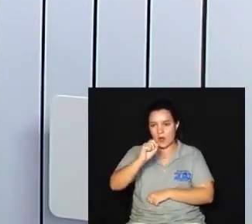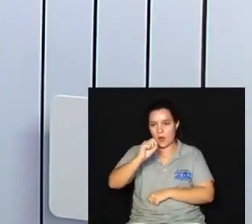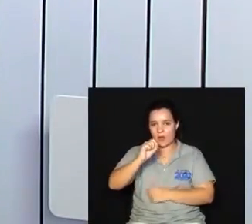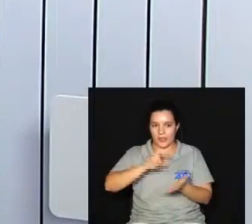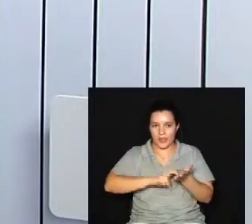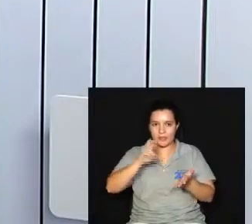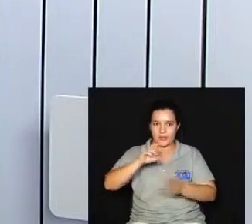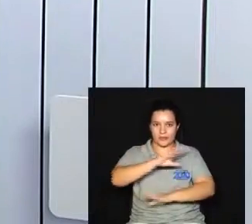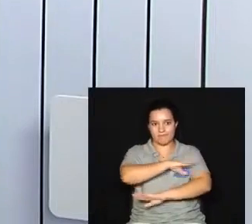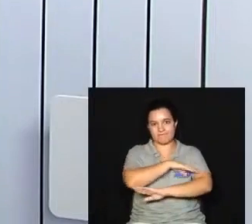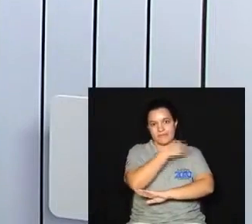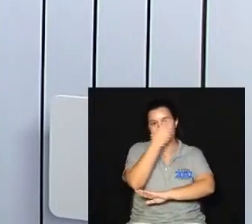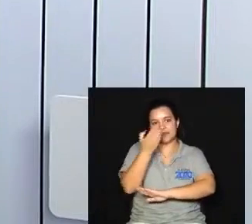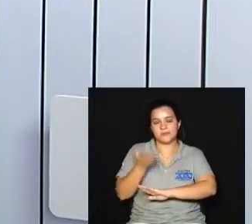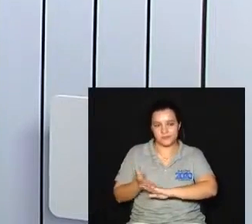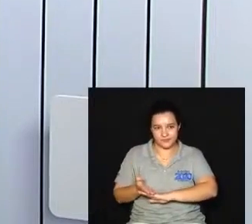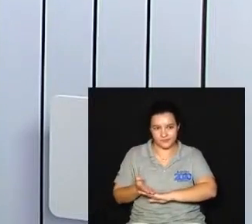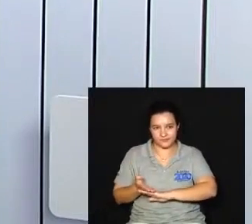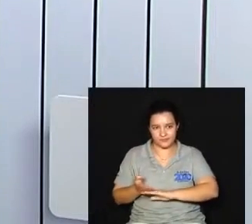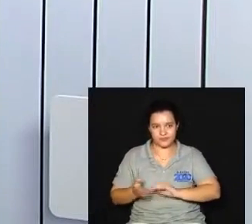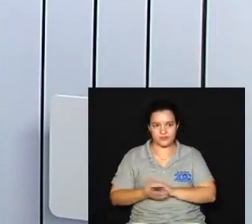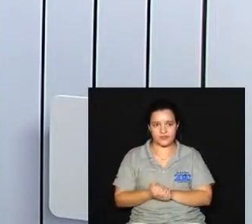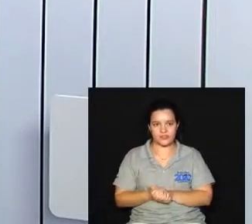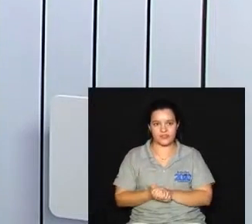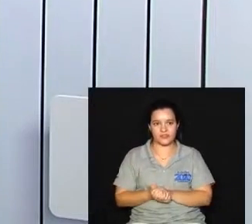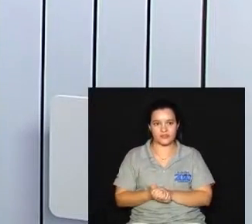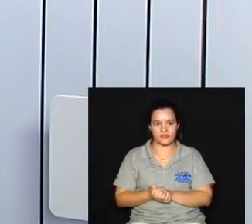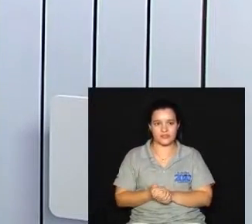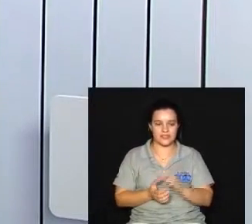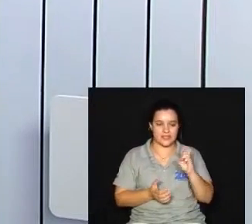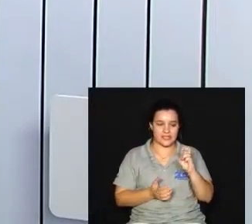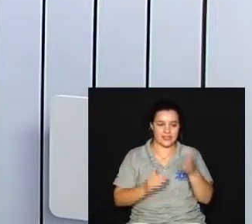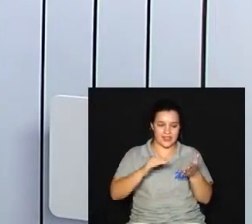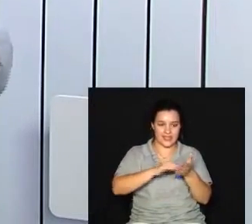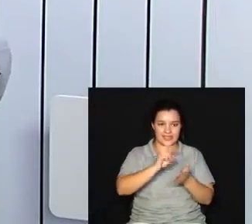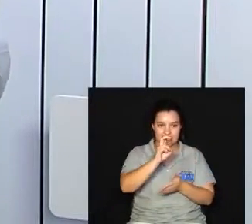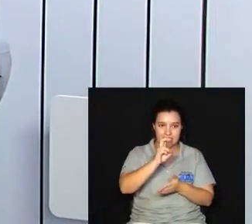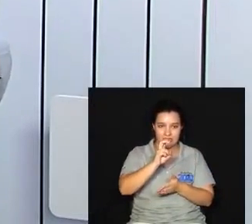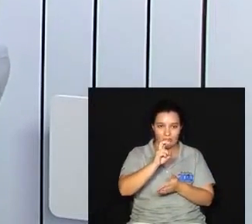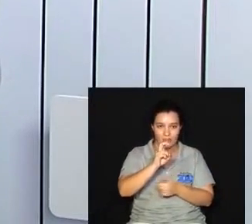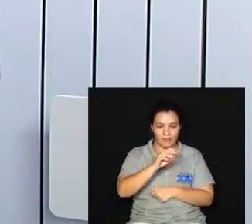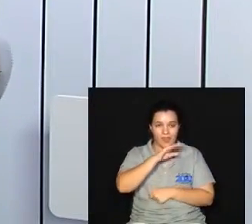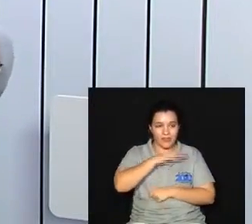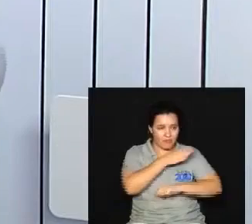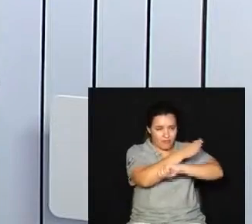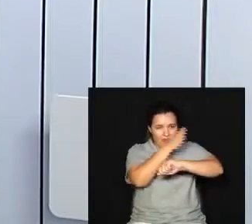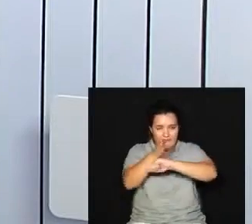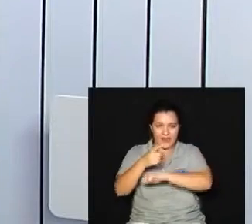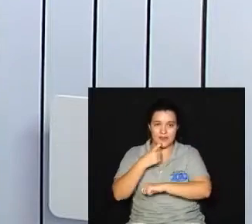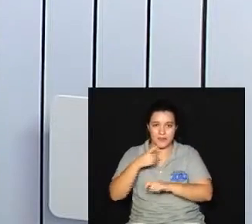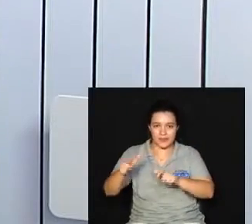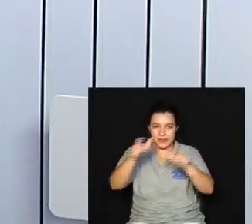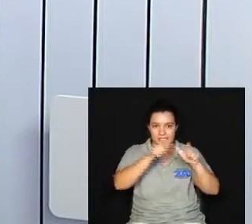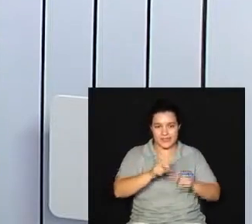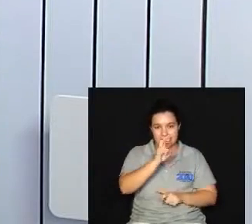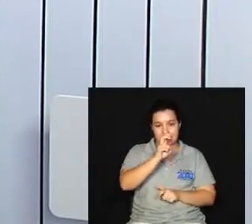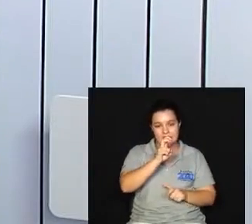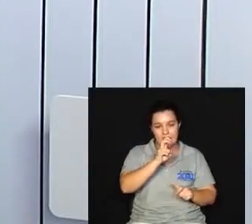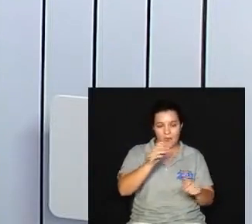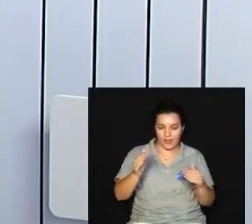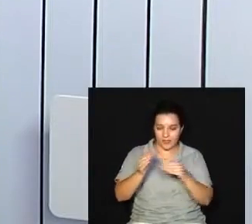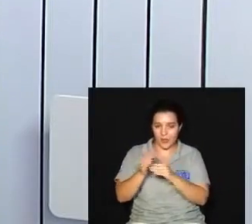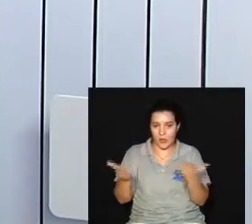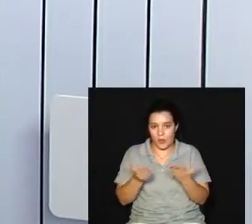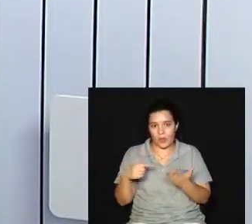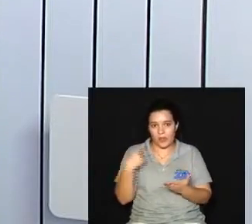manhã, nós estamos acompanhando, fazendo até as 5 horas da tarde o giro por toda a cidade e a partir das 5 horas da